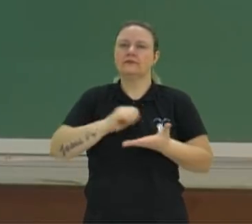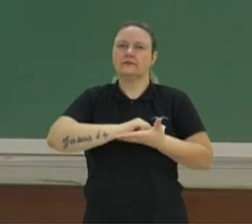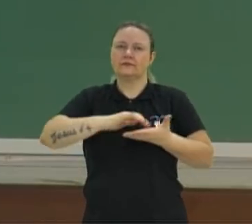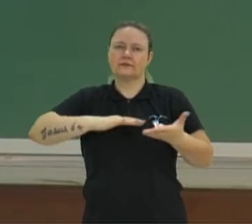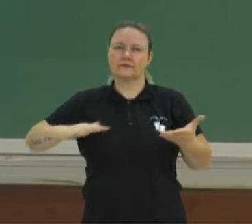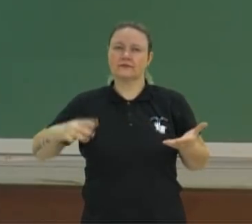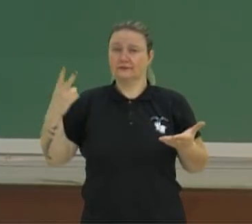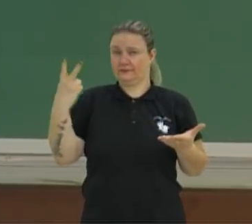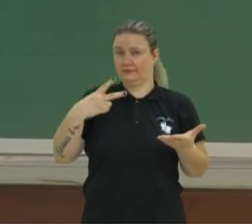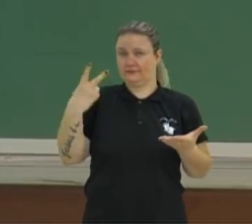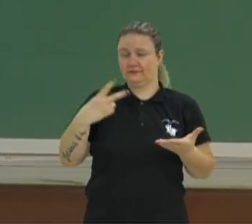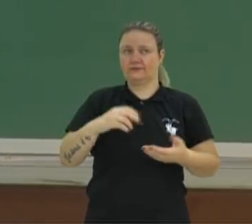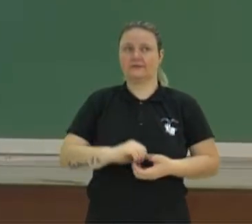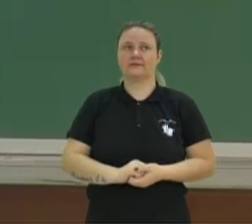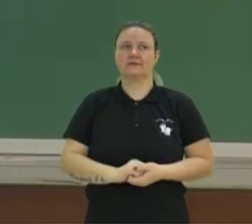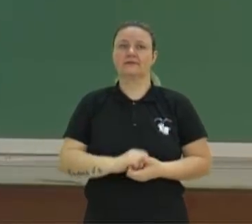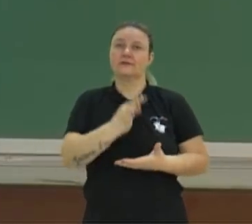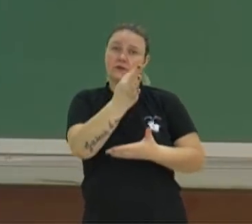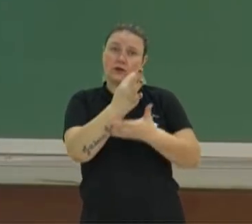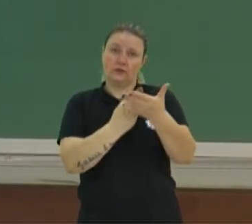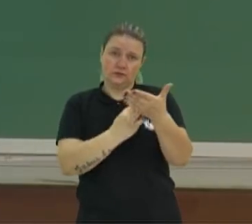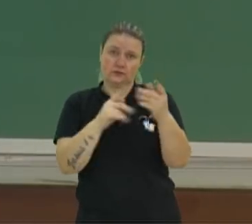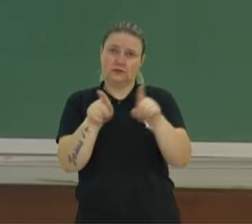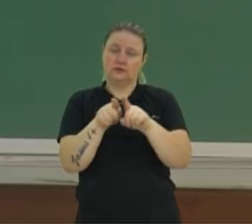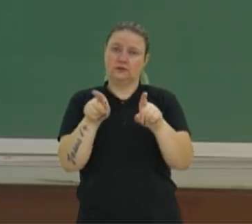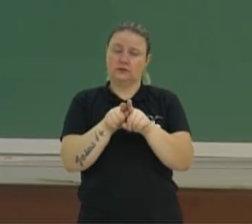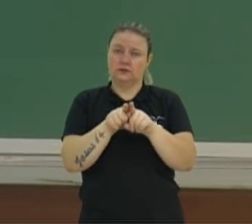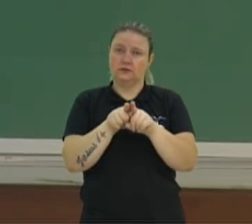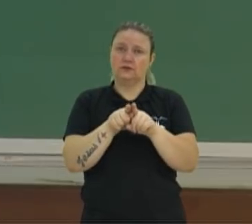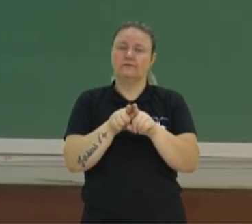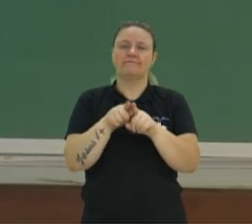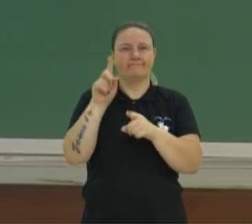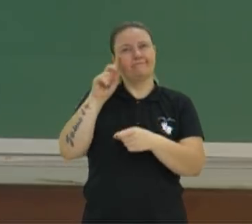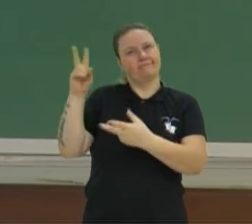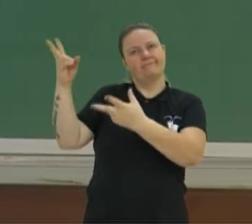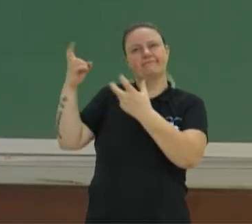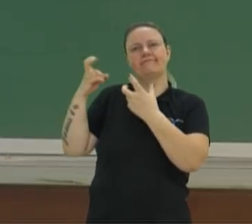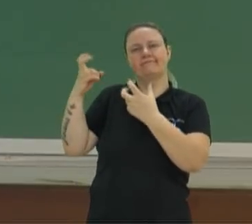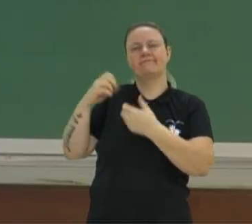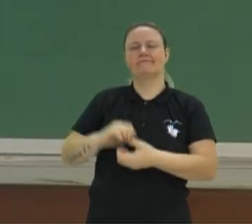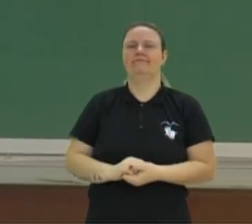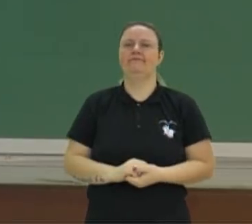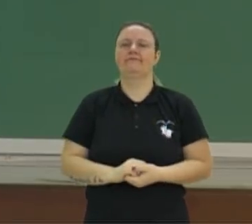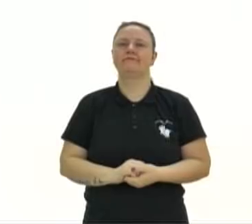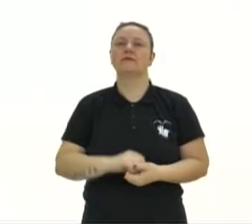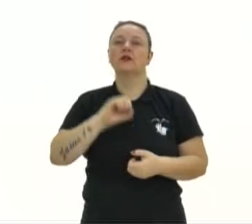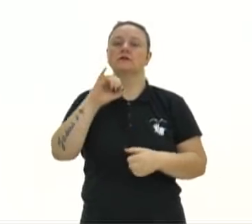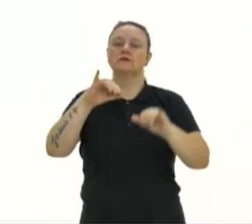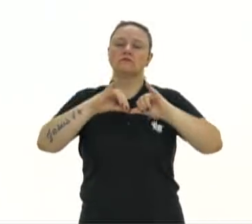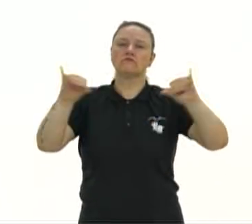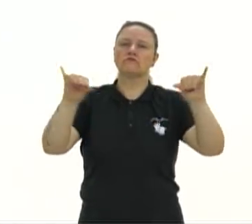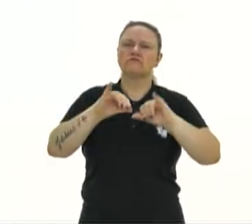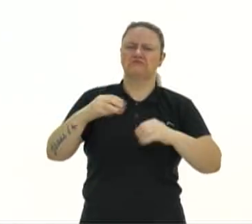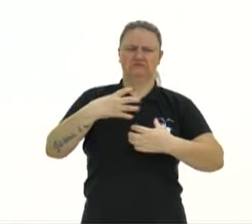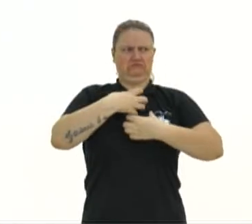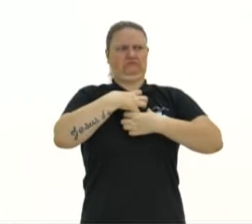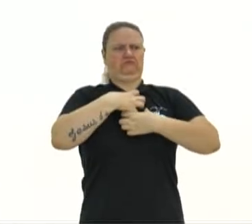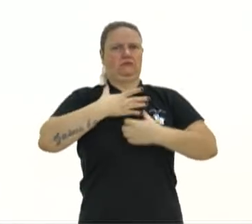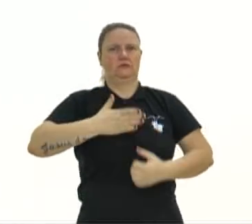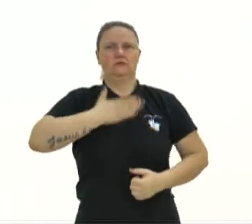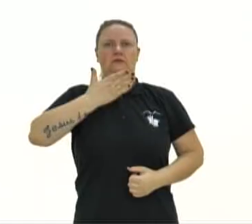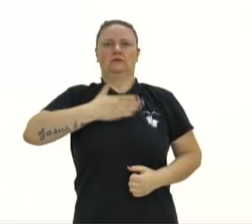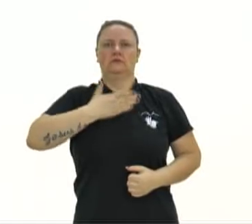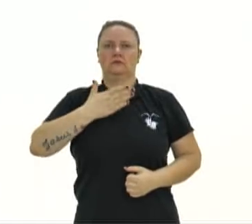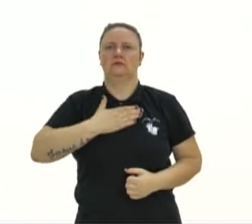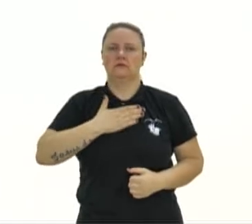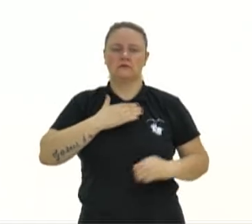exercício número 2. Temos um trecho a mais, fora a manchete, acompanhe comigo. Se a informação causou desconforto ou chegou